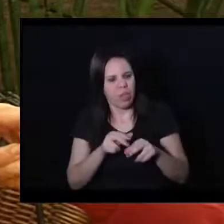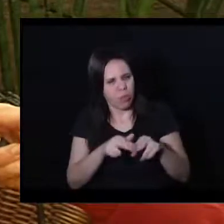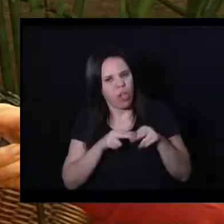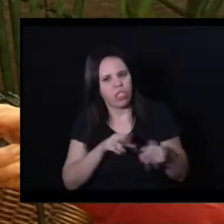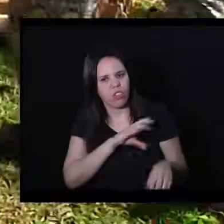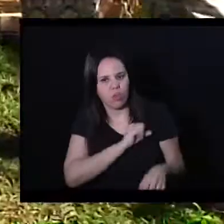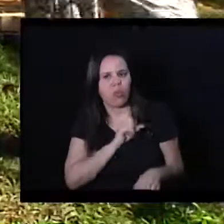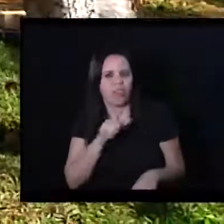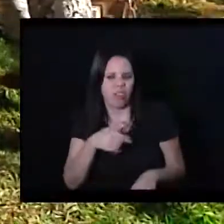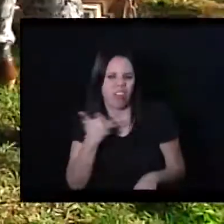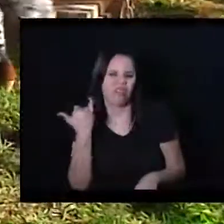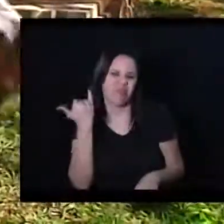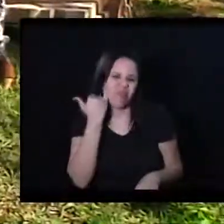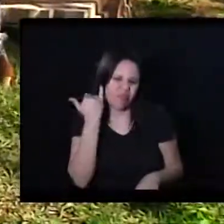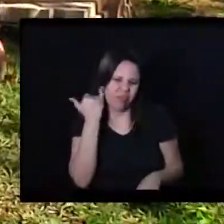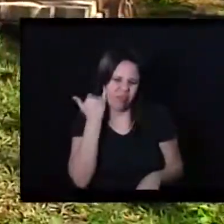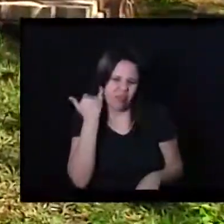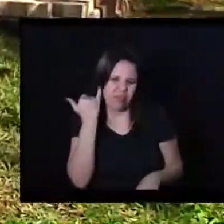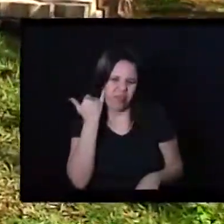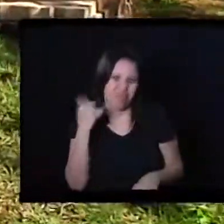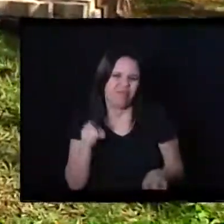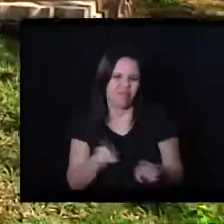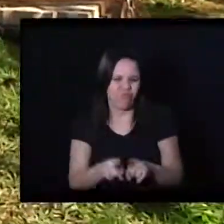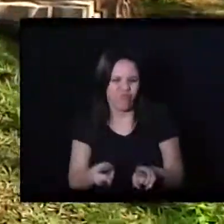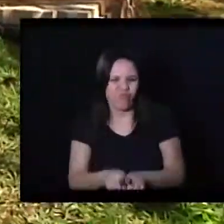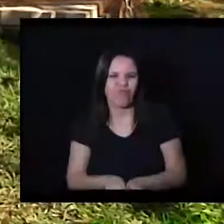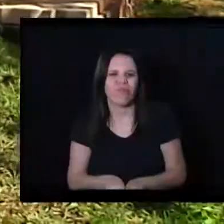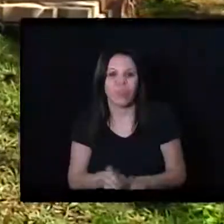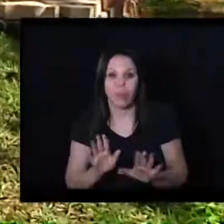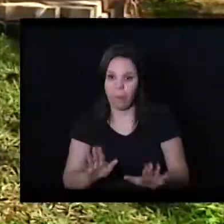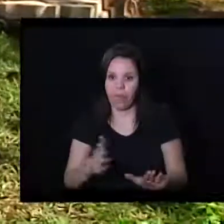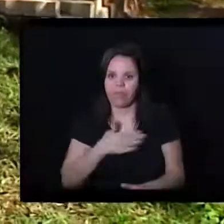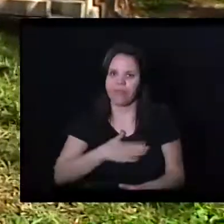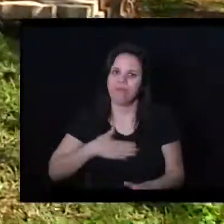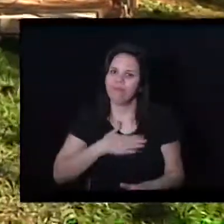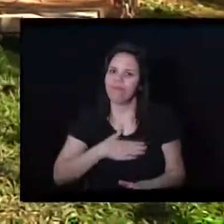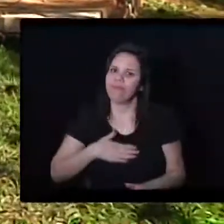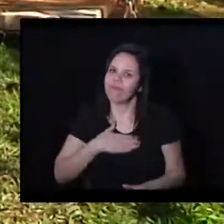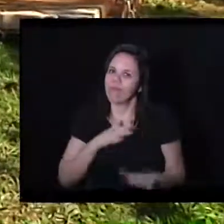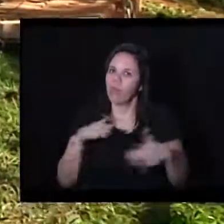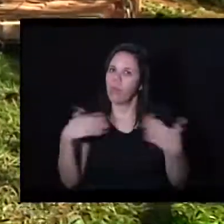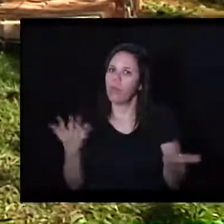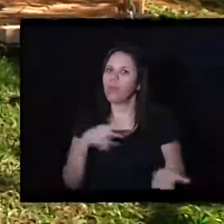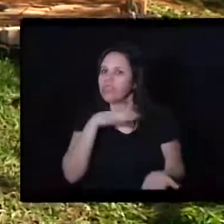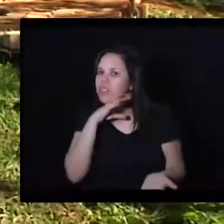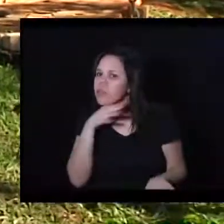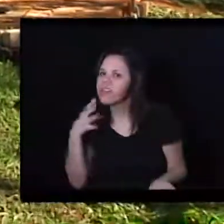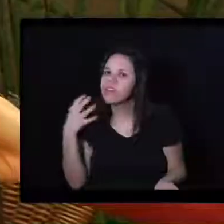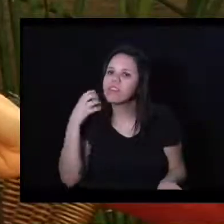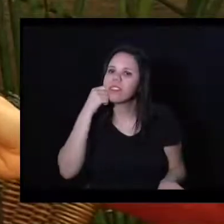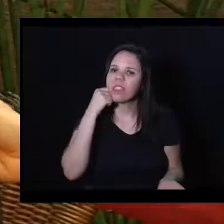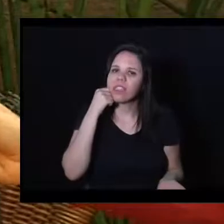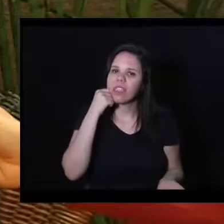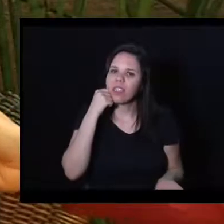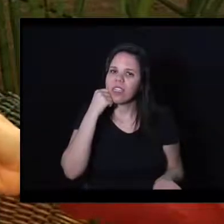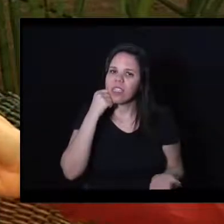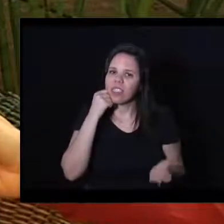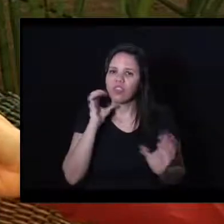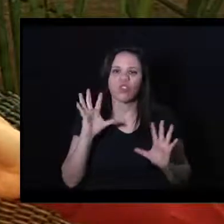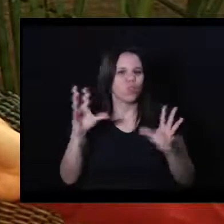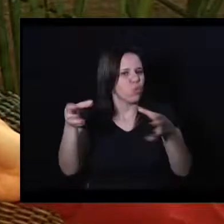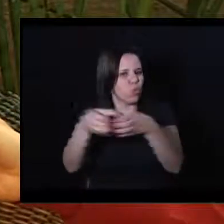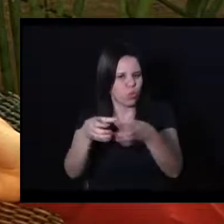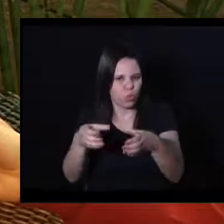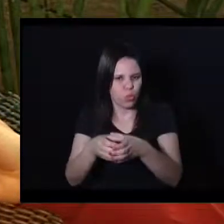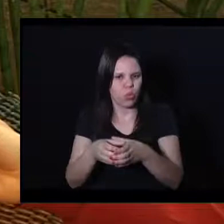dá muito trabalho. Trabalho que para as voluntárias vale a pena. Quando um animalzinho é adotado... A turma toda festeja,